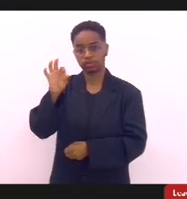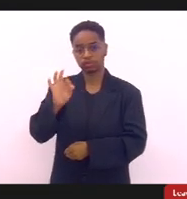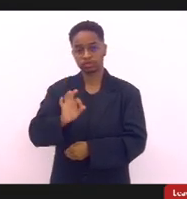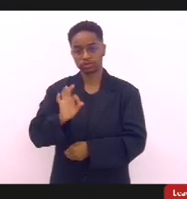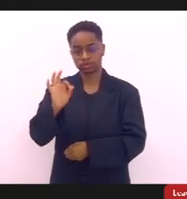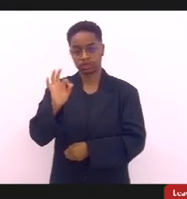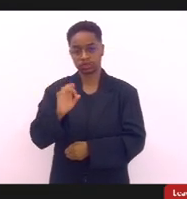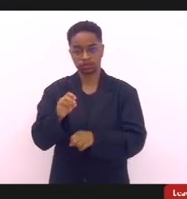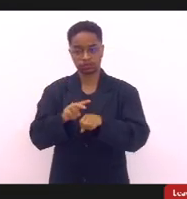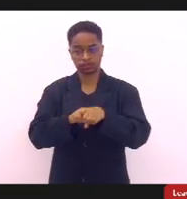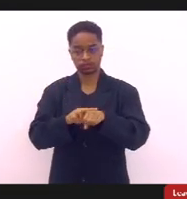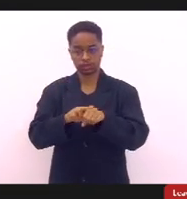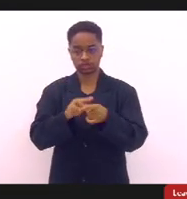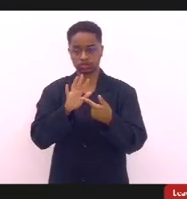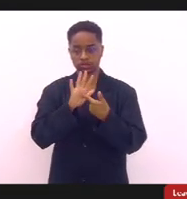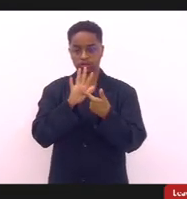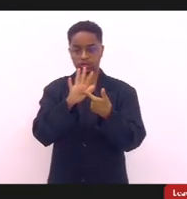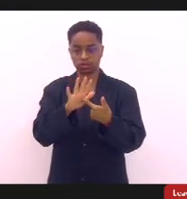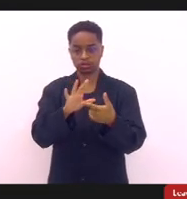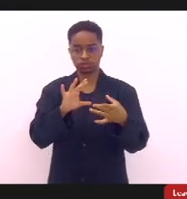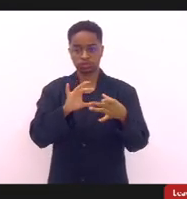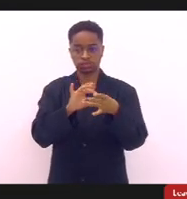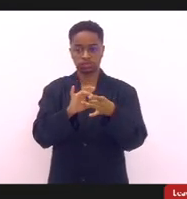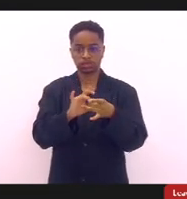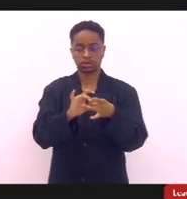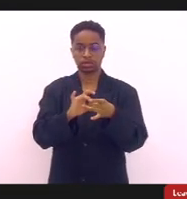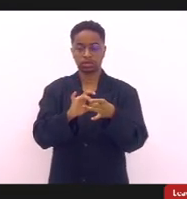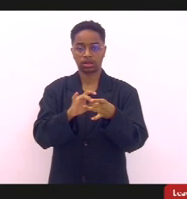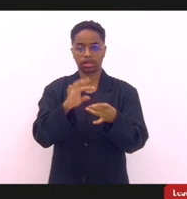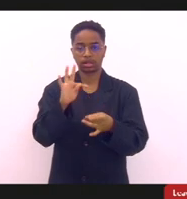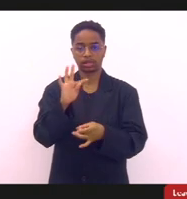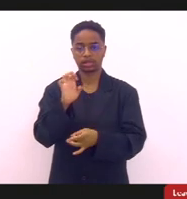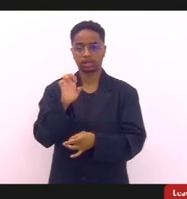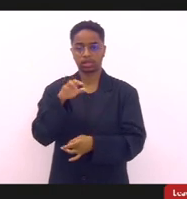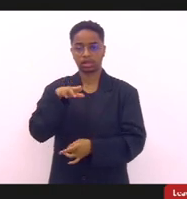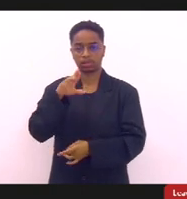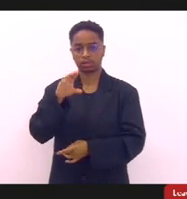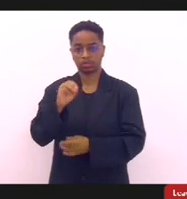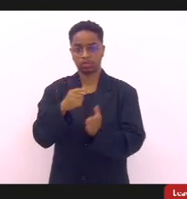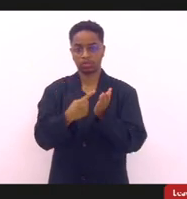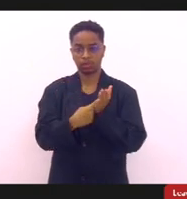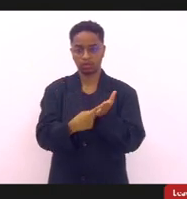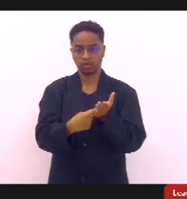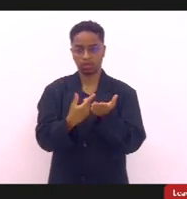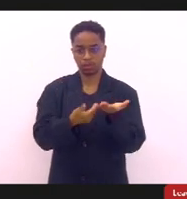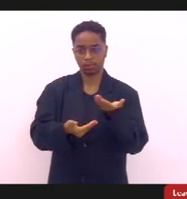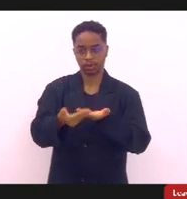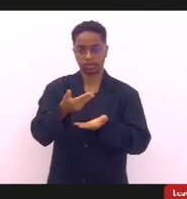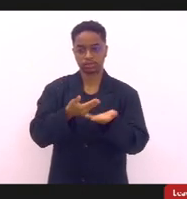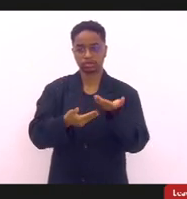envolvidos na questão do termo de cooperação, que é um total de 196 milhões.